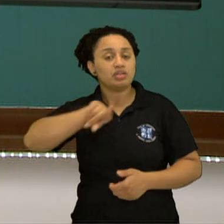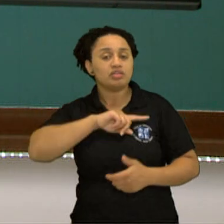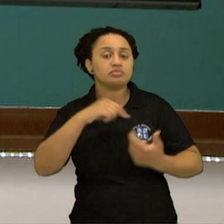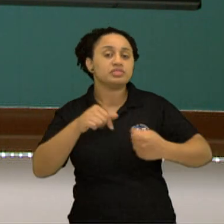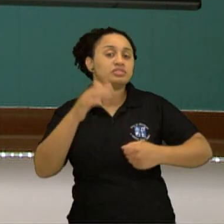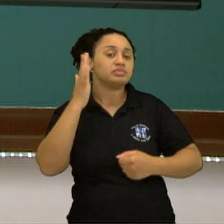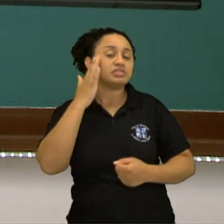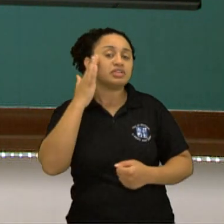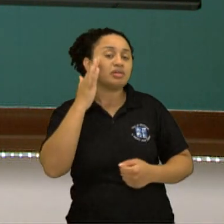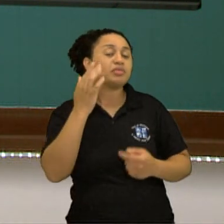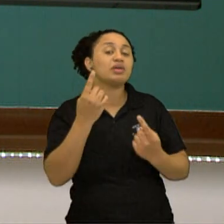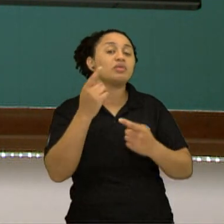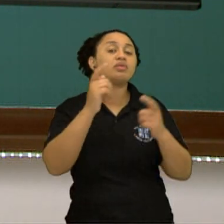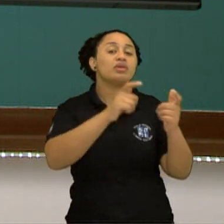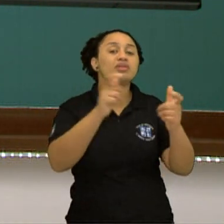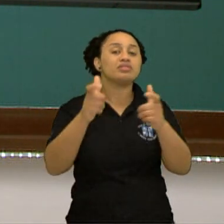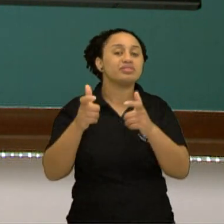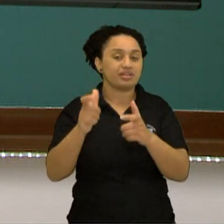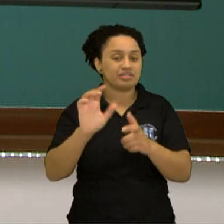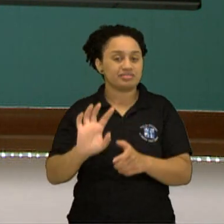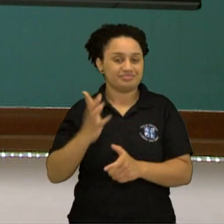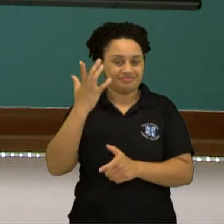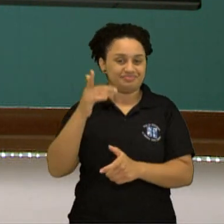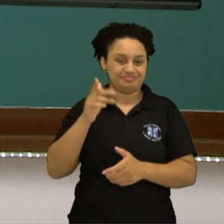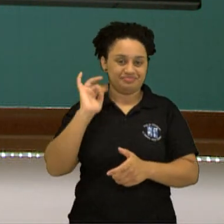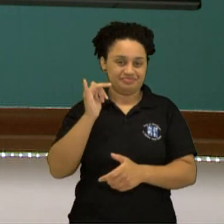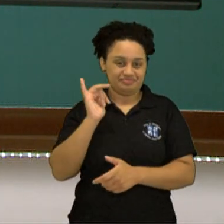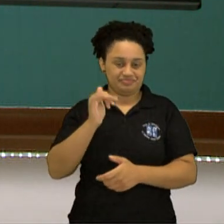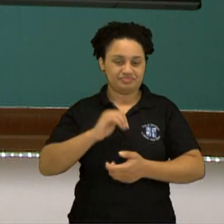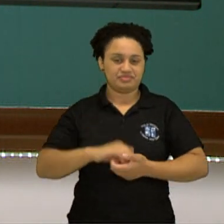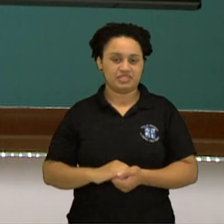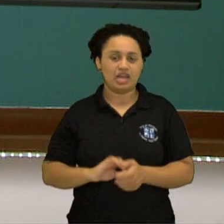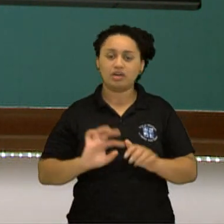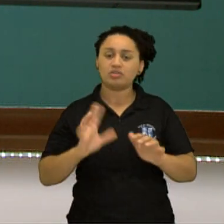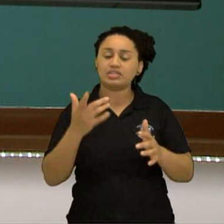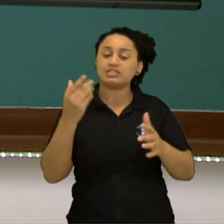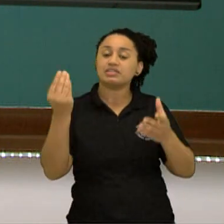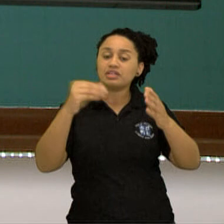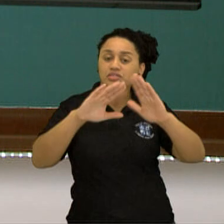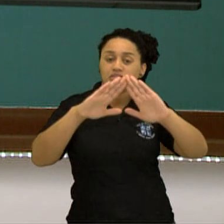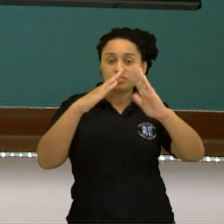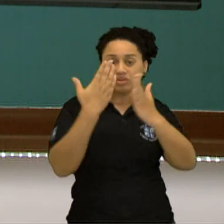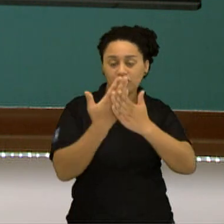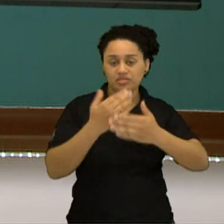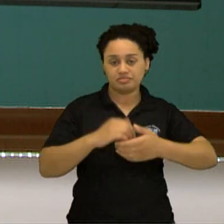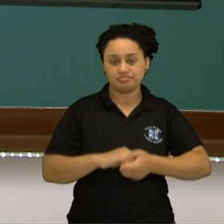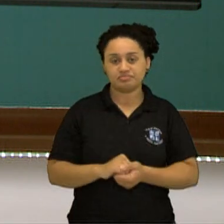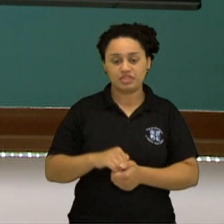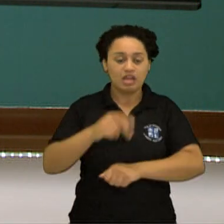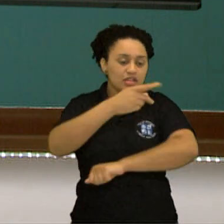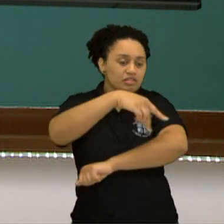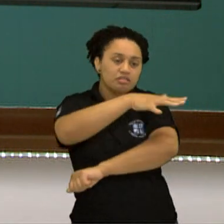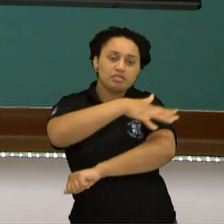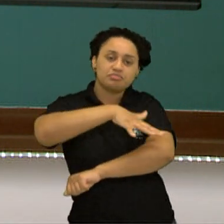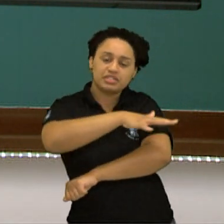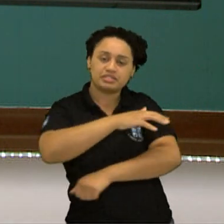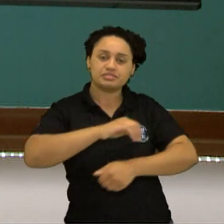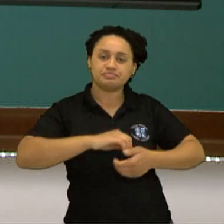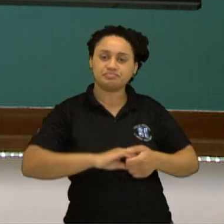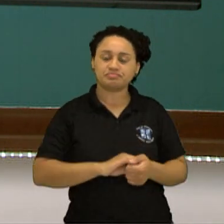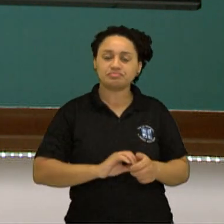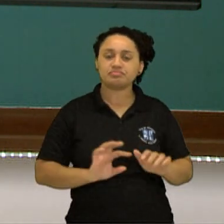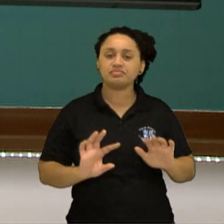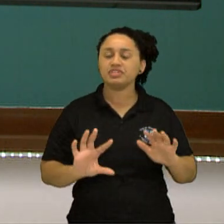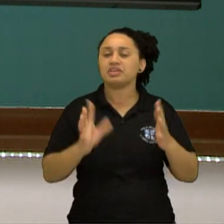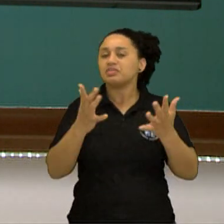que local essa história ocorre. Ela ocorre dentro de uma escola? Ela ocorre em uma praça? Ela ocorre